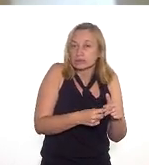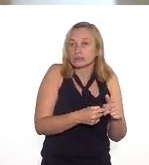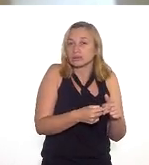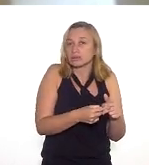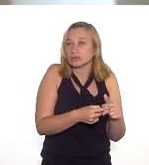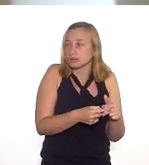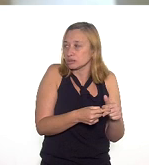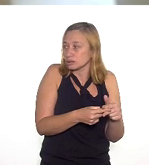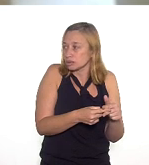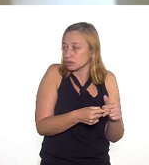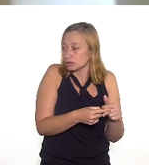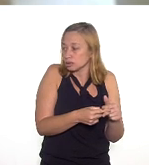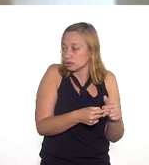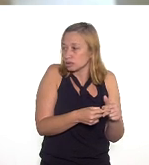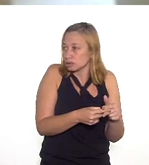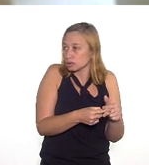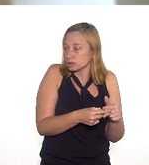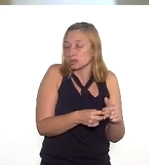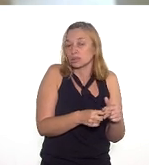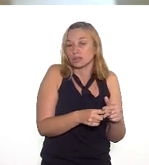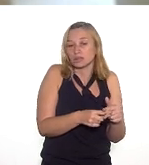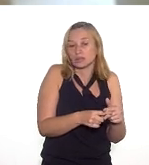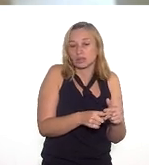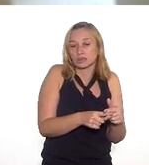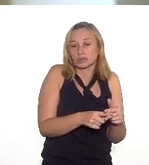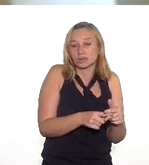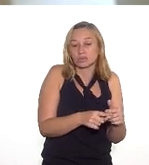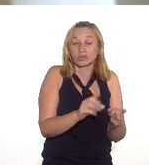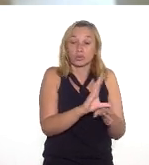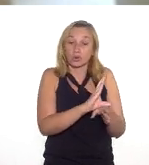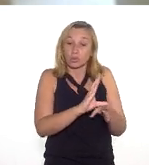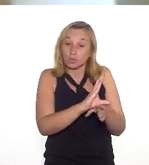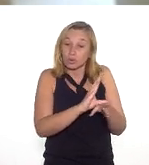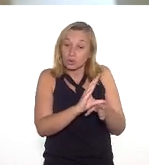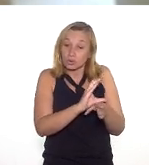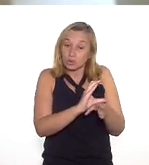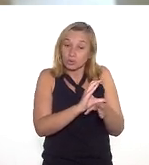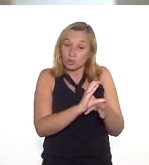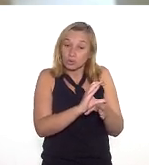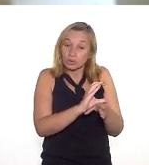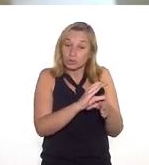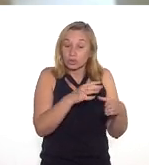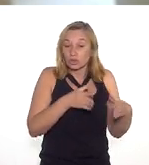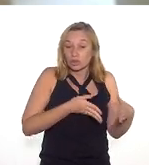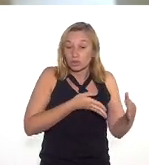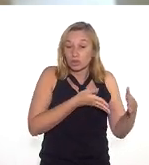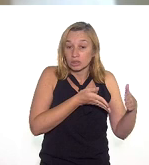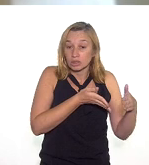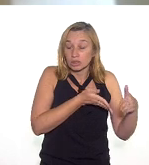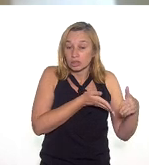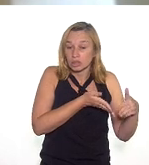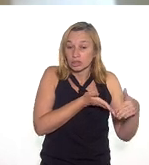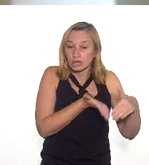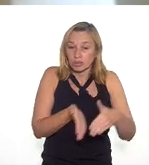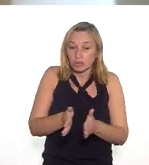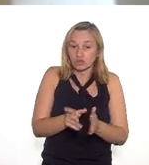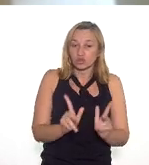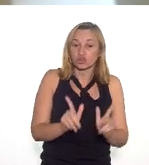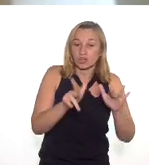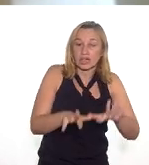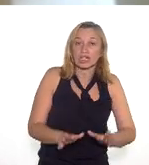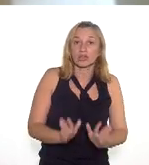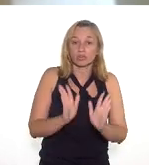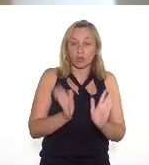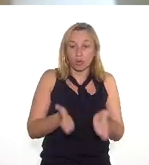e que, a partir de então, esse conselho tomou um direcionamento diferente. E aí, como está hoje